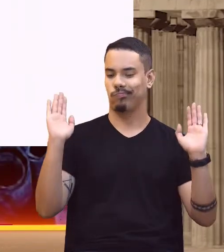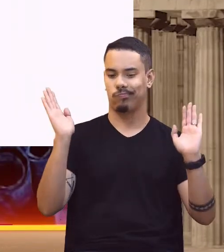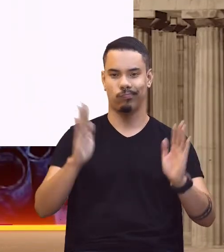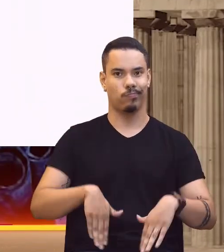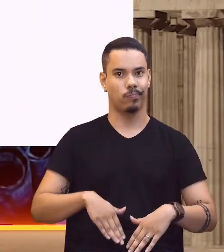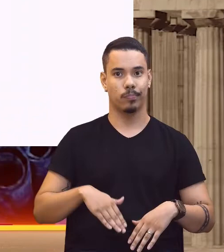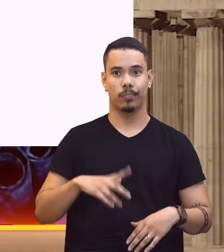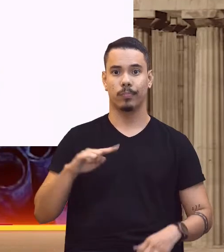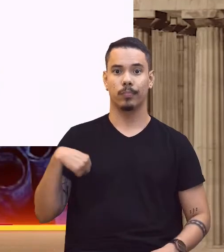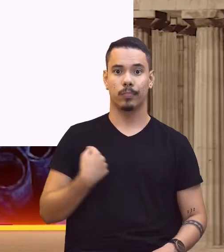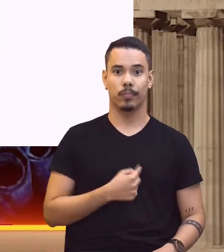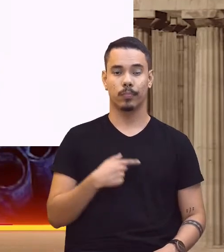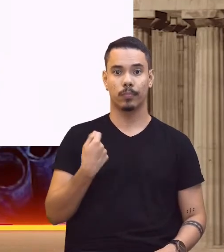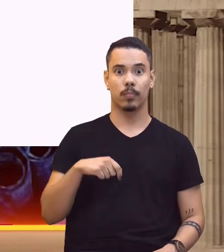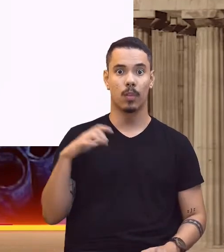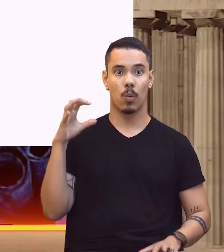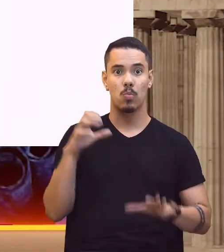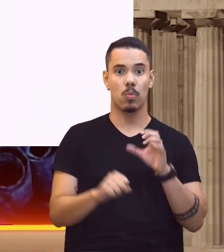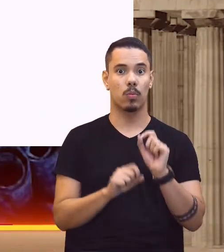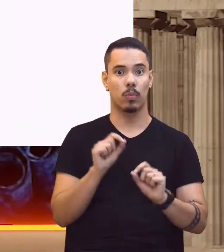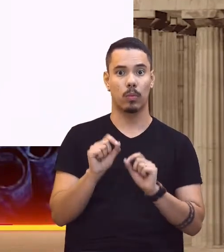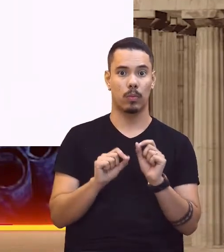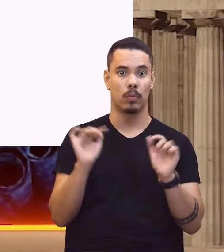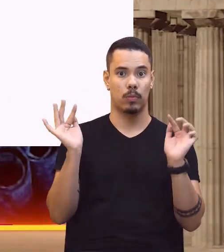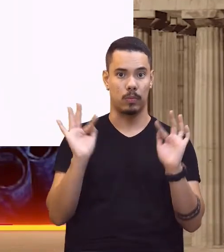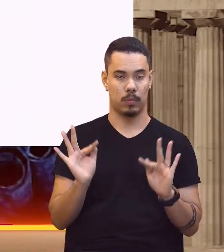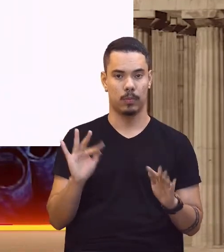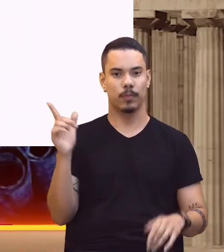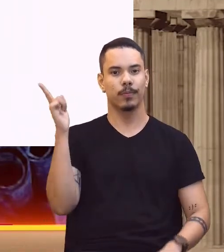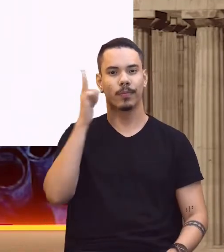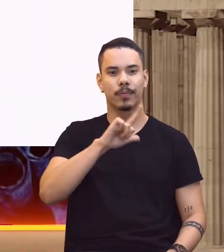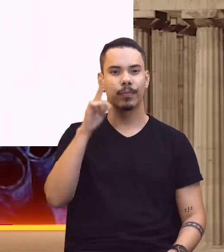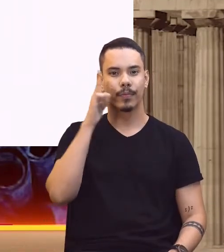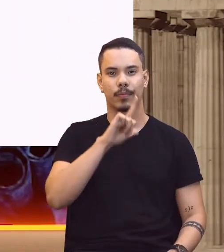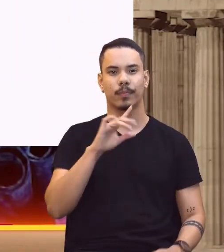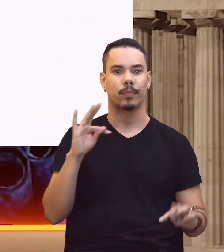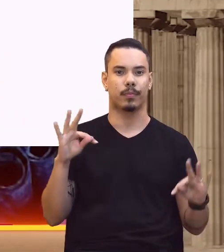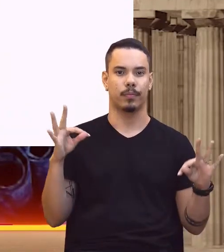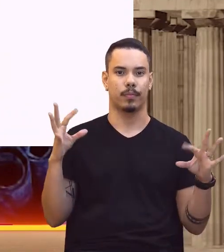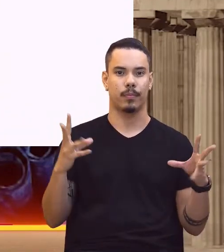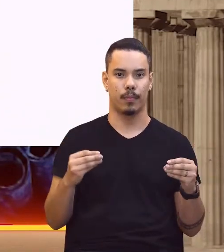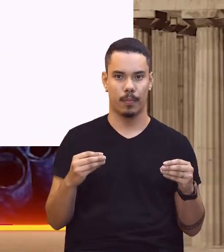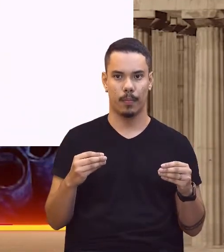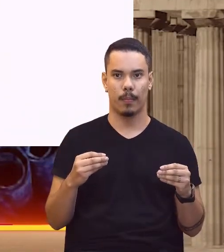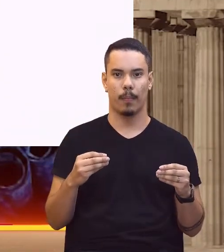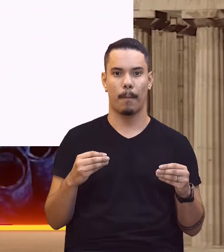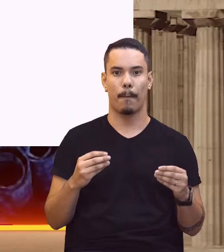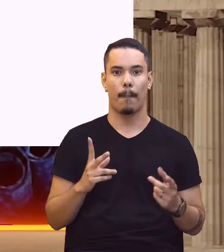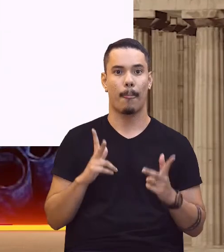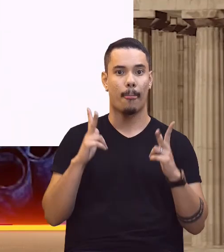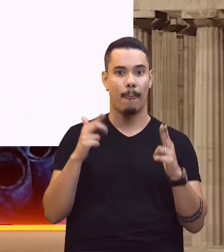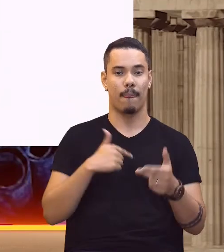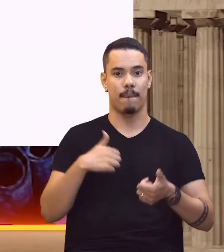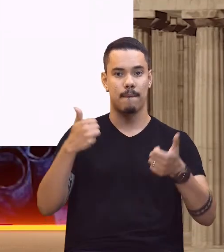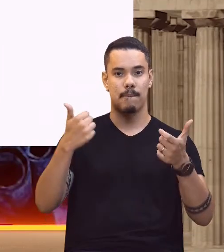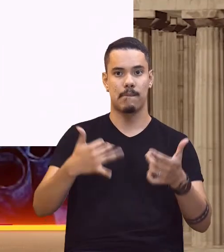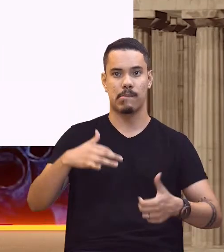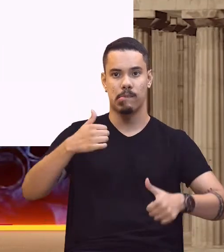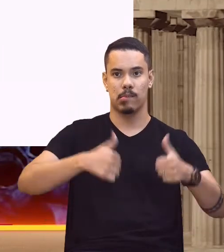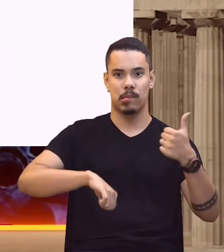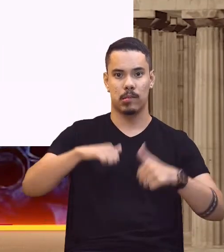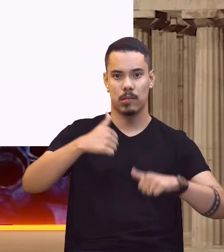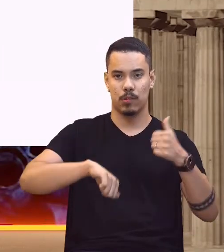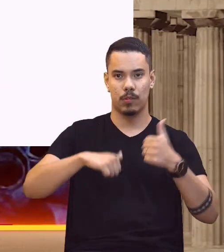quê? Para ser feliz, para conquistarmos tudo isso. É isso que eles estão analisando, é isso que eles